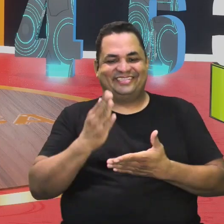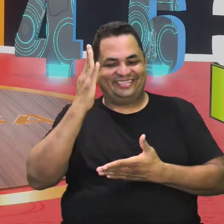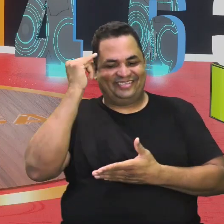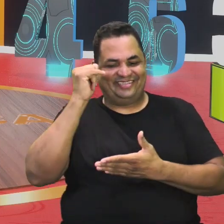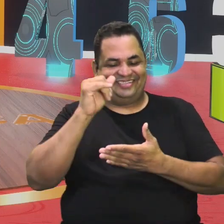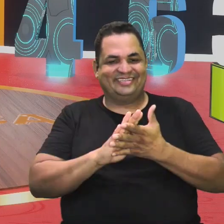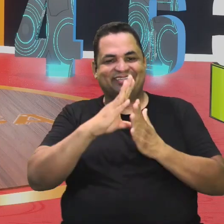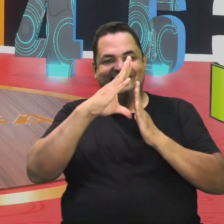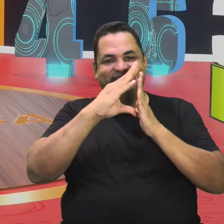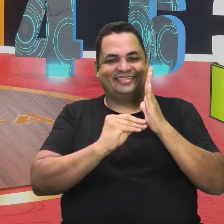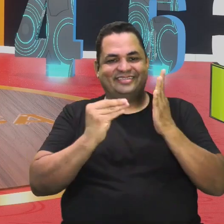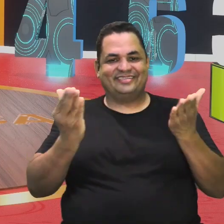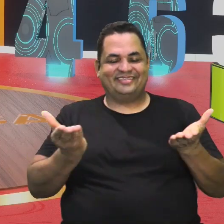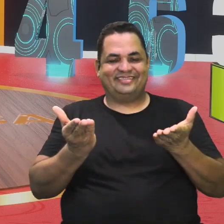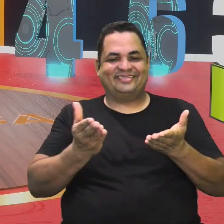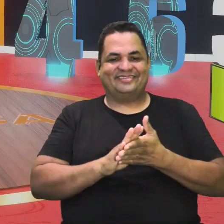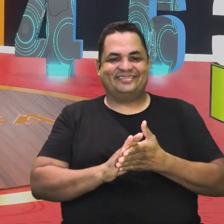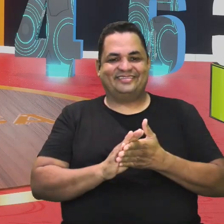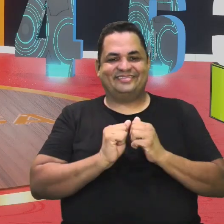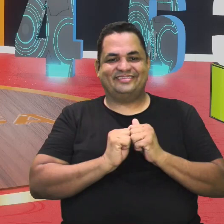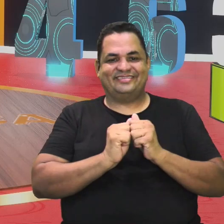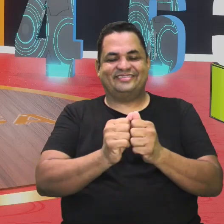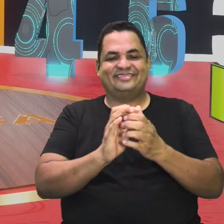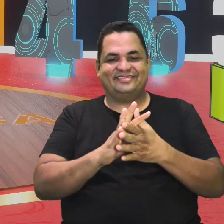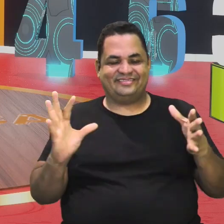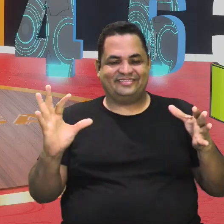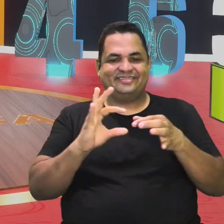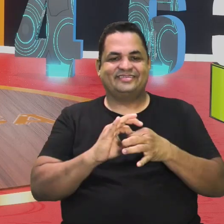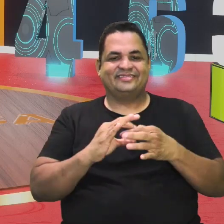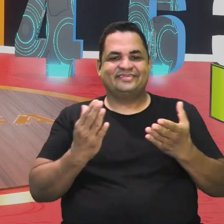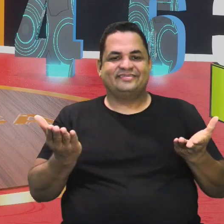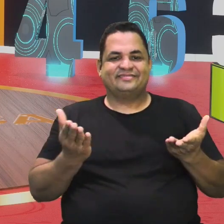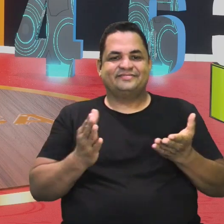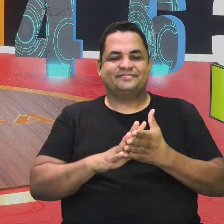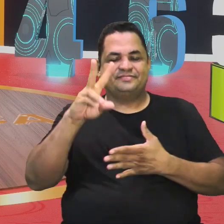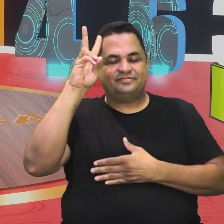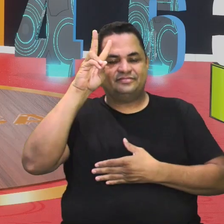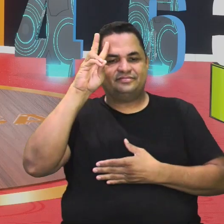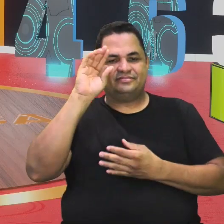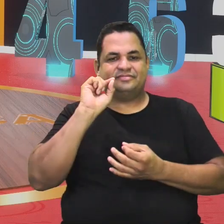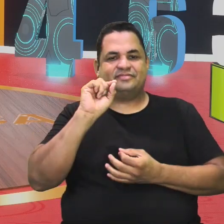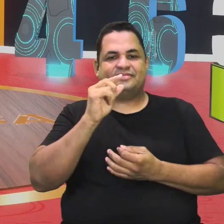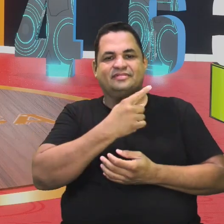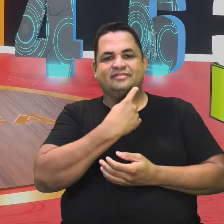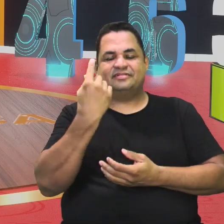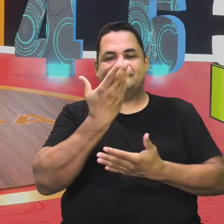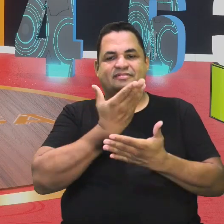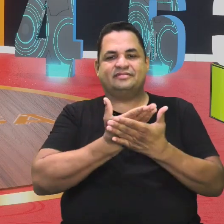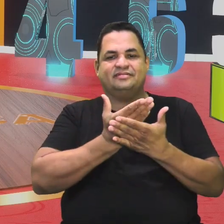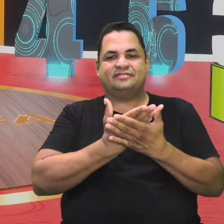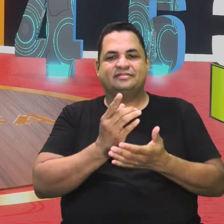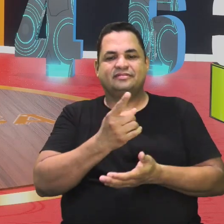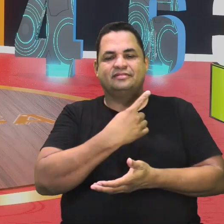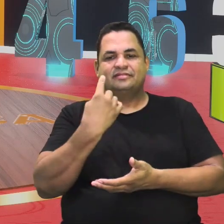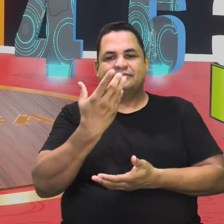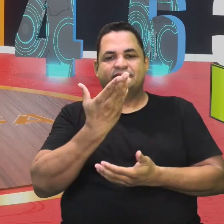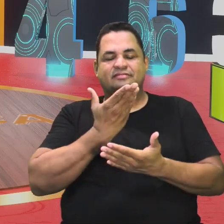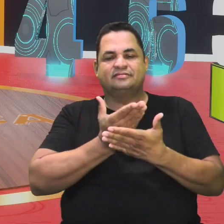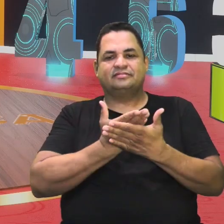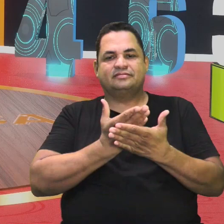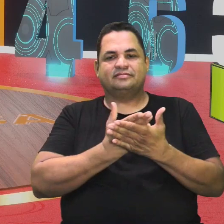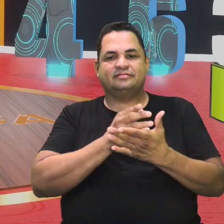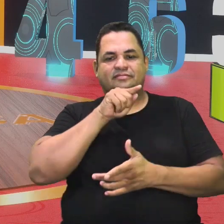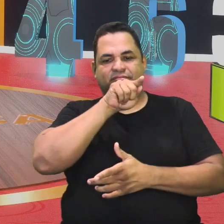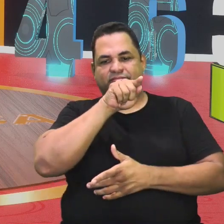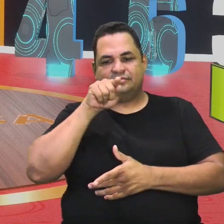no conteúdo. E claro, a gente está aqui conectado, né? E aí, vamos relembrar um pouquinho aí o que a gente viu mesmo? Bom, nós vimos já